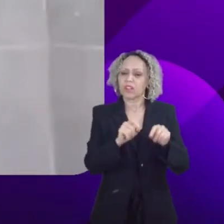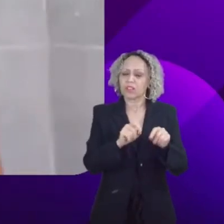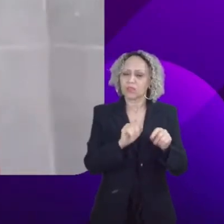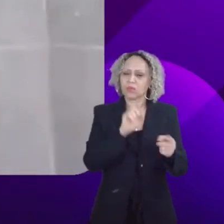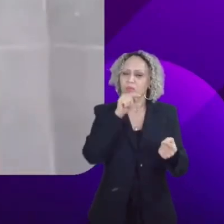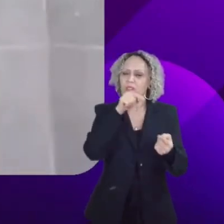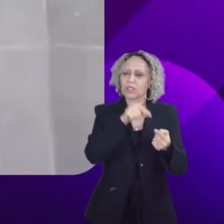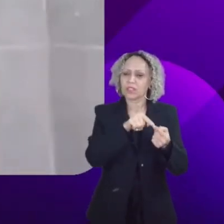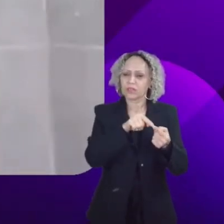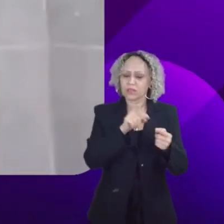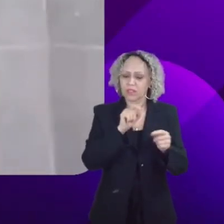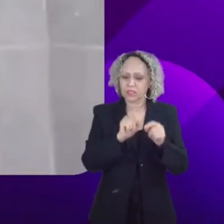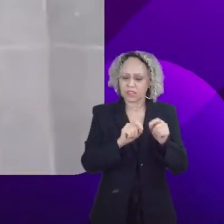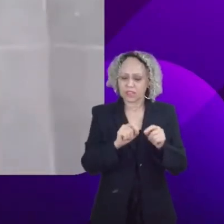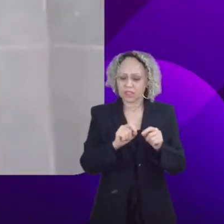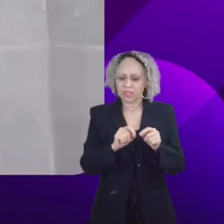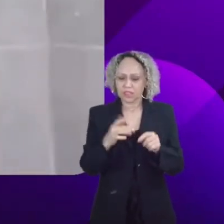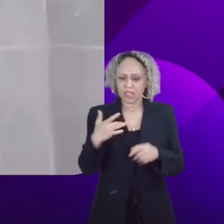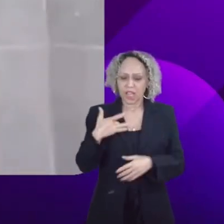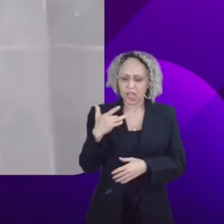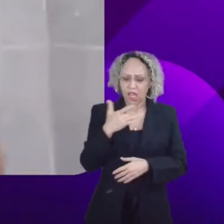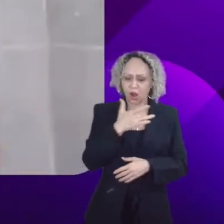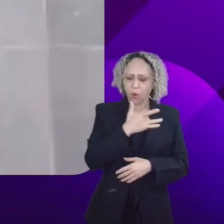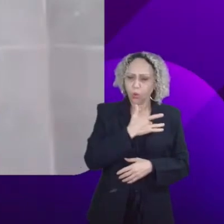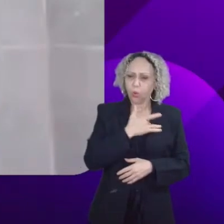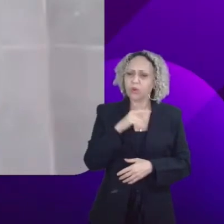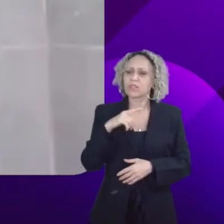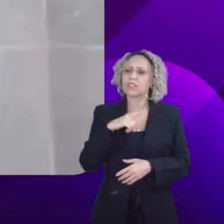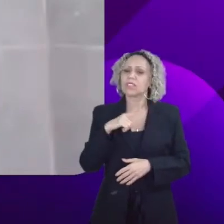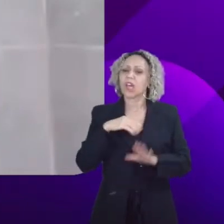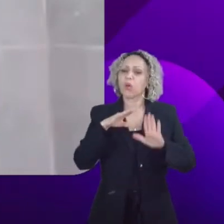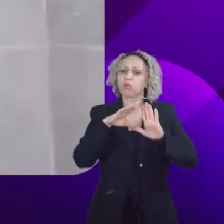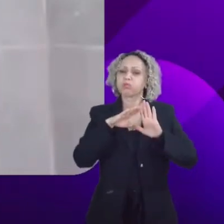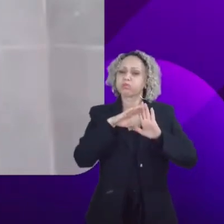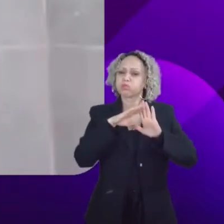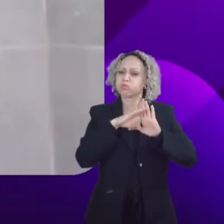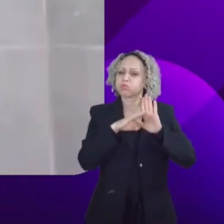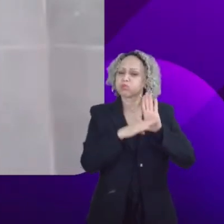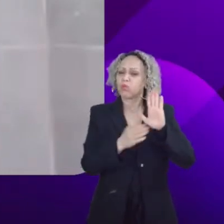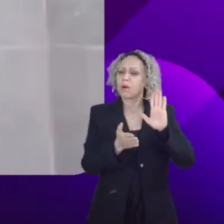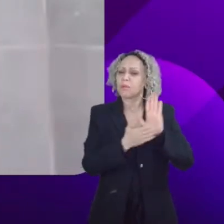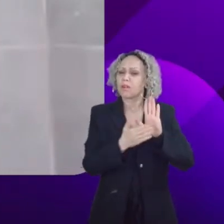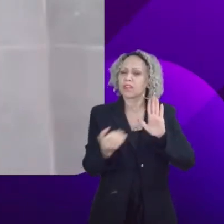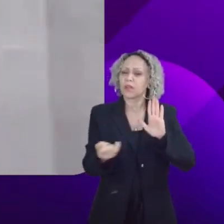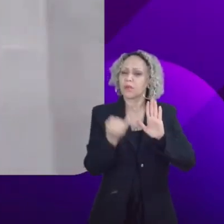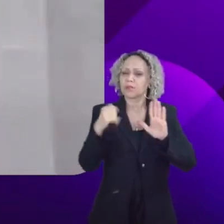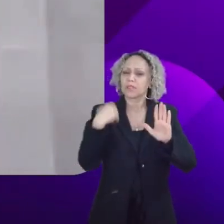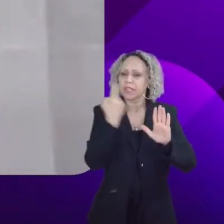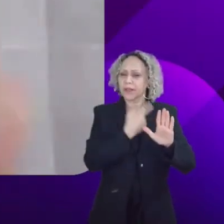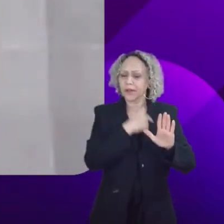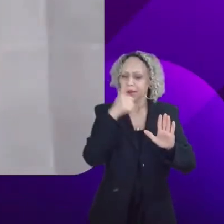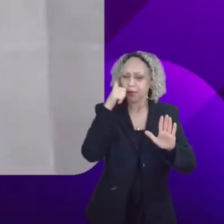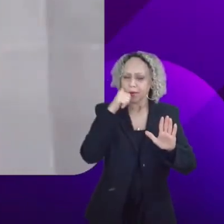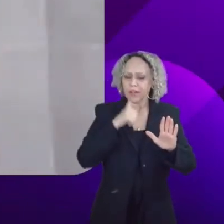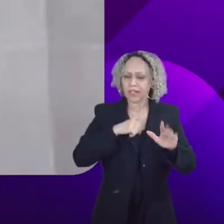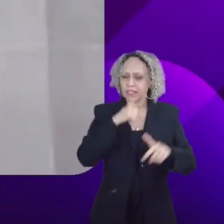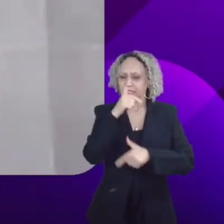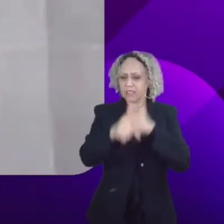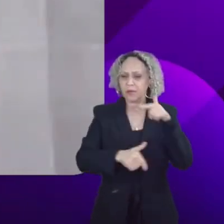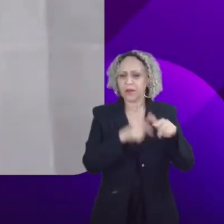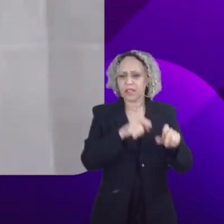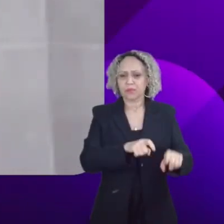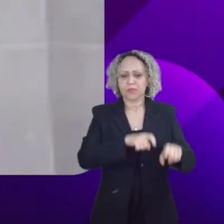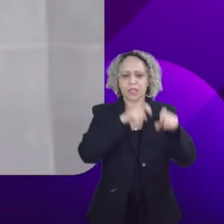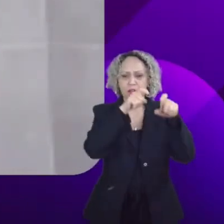vista da saúde, tem uma pauta que é muito importante para nós, mulheres trabalhadoras rurais, que é